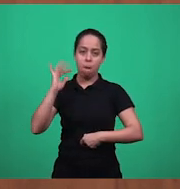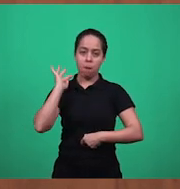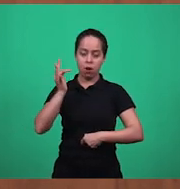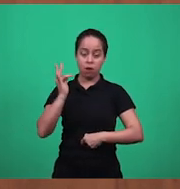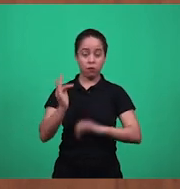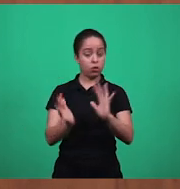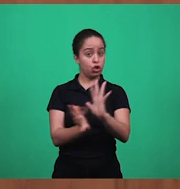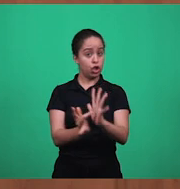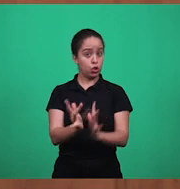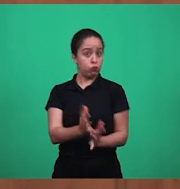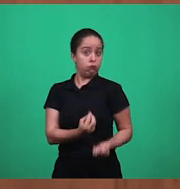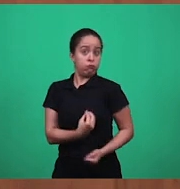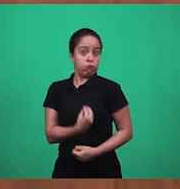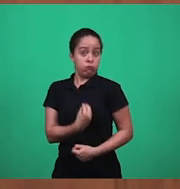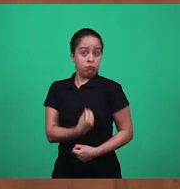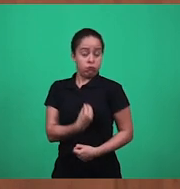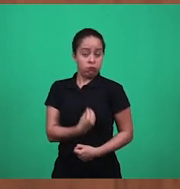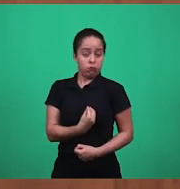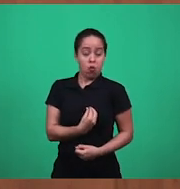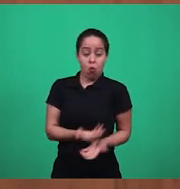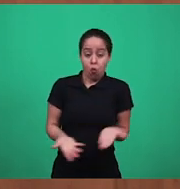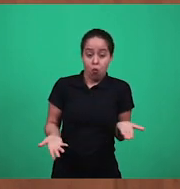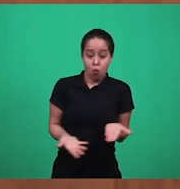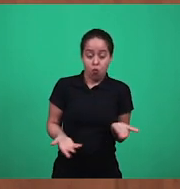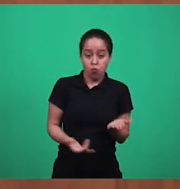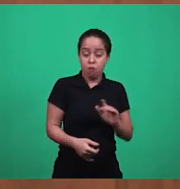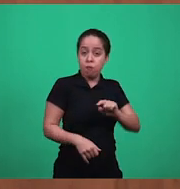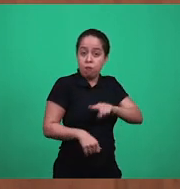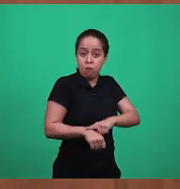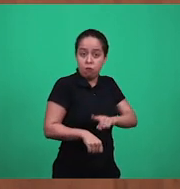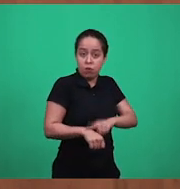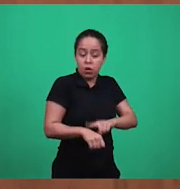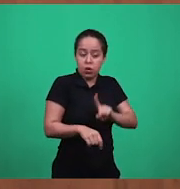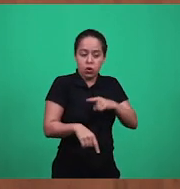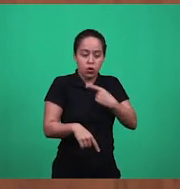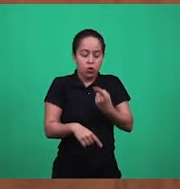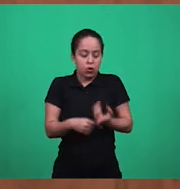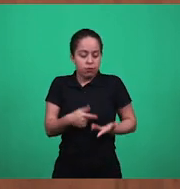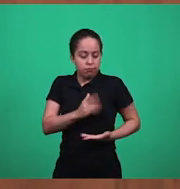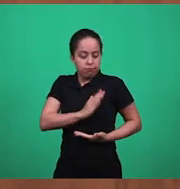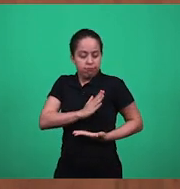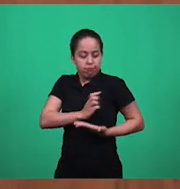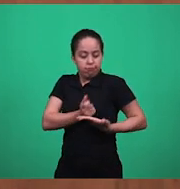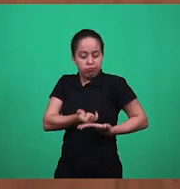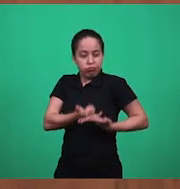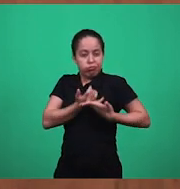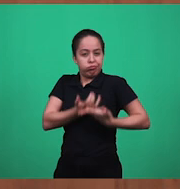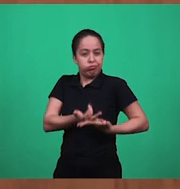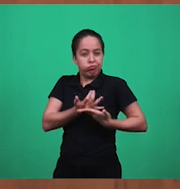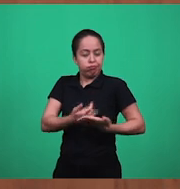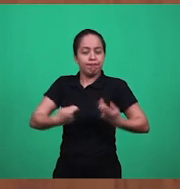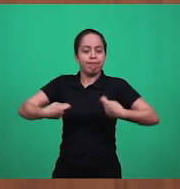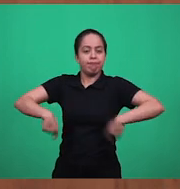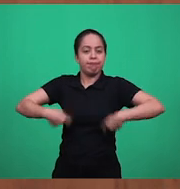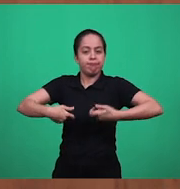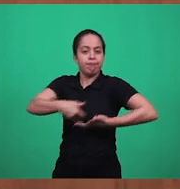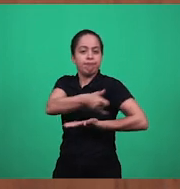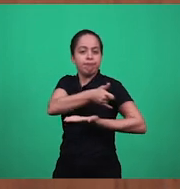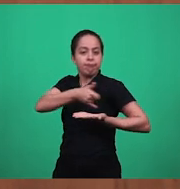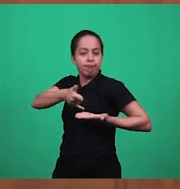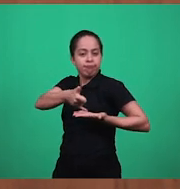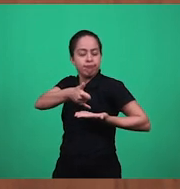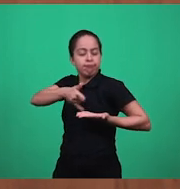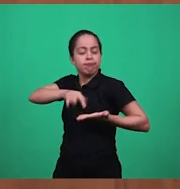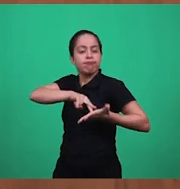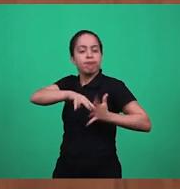breve. Jesus está voltando. E é neste momento que a nossa candeia tem que estar abastecida